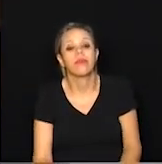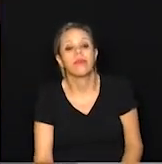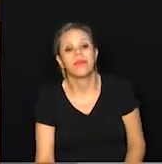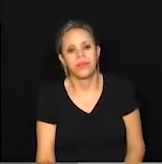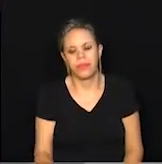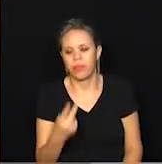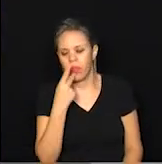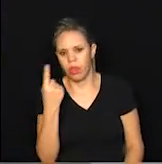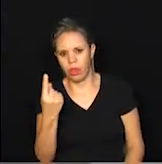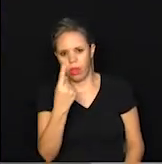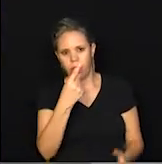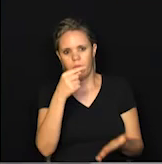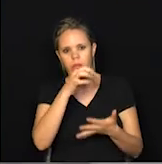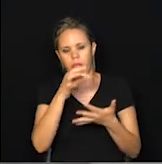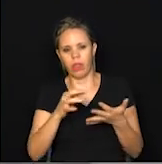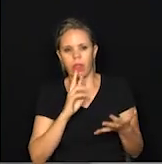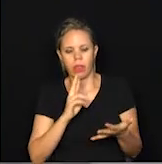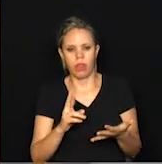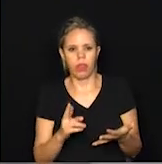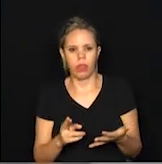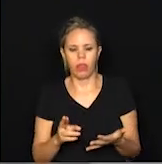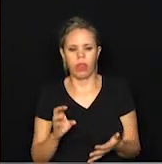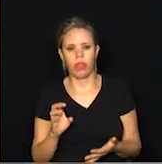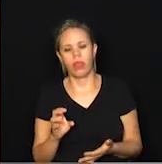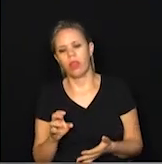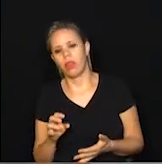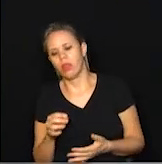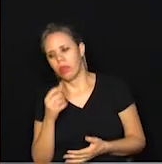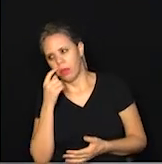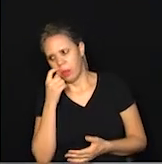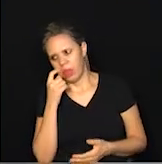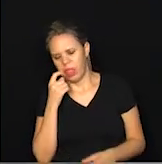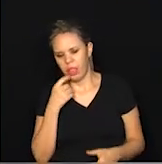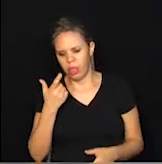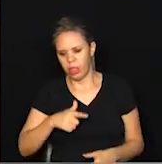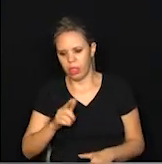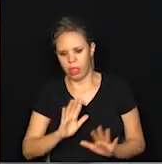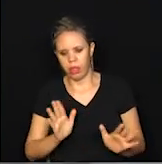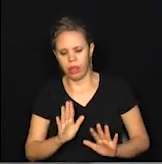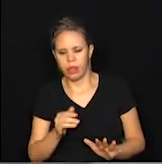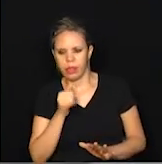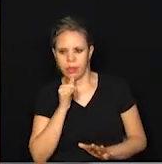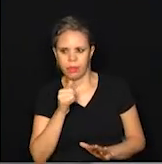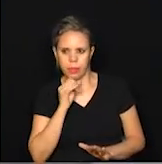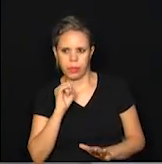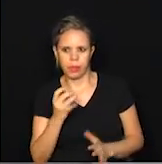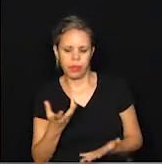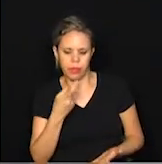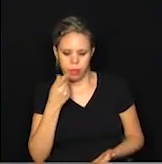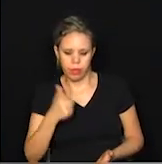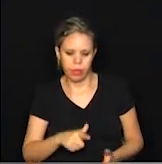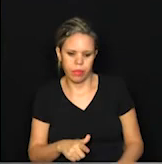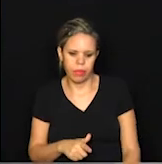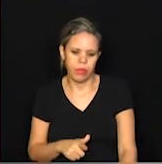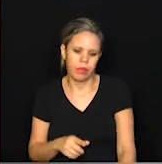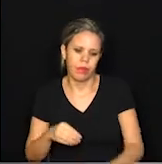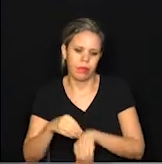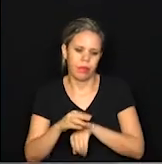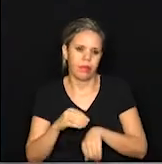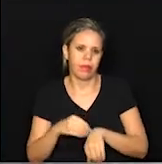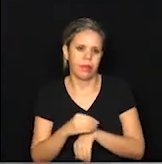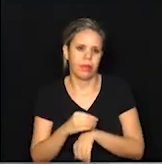cada um, tá? O Felipe que falou sobre os eixos, eu só não vou ficar repetitivo. Se quiser que eu passe